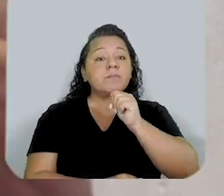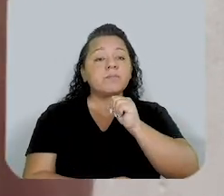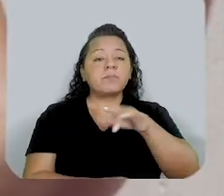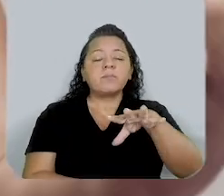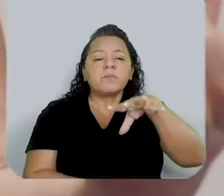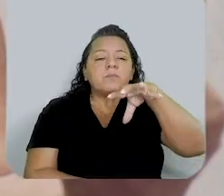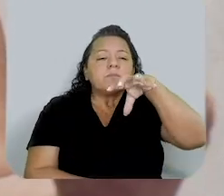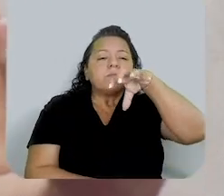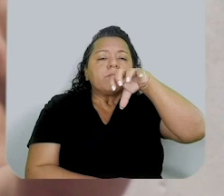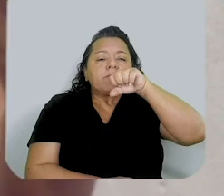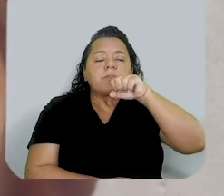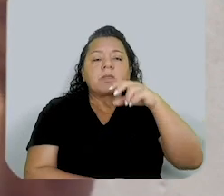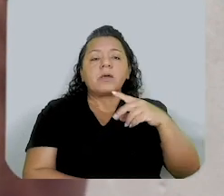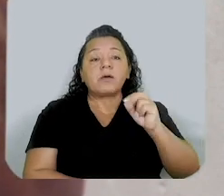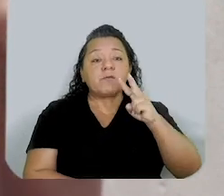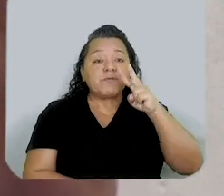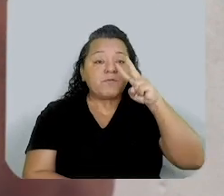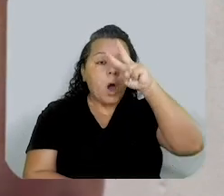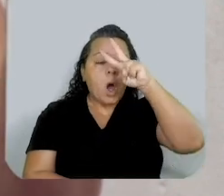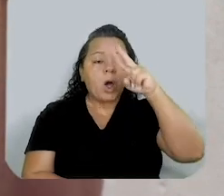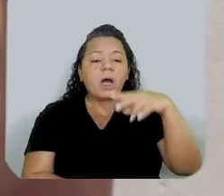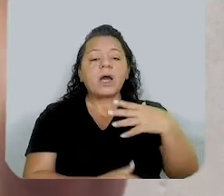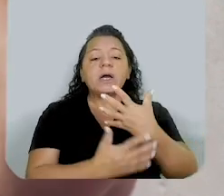aquele cheiro atrai vários